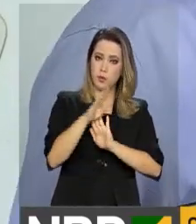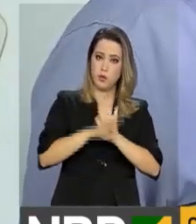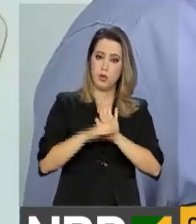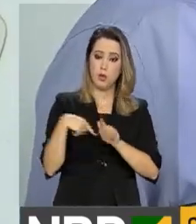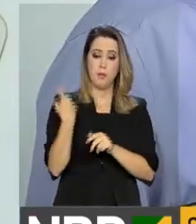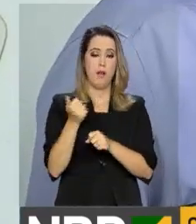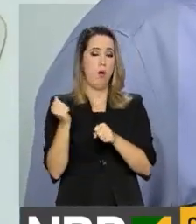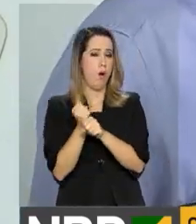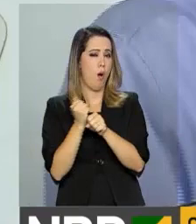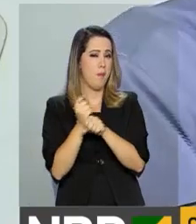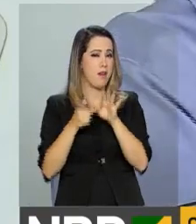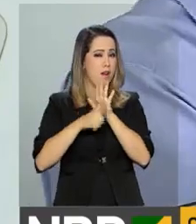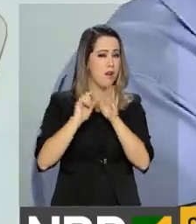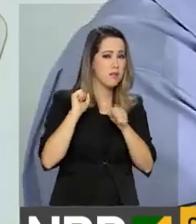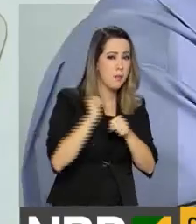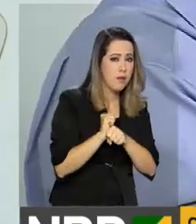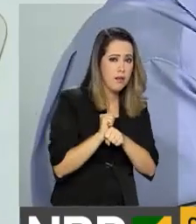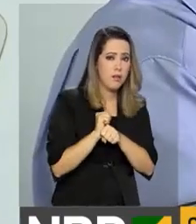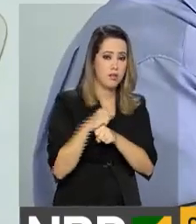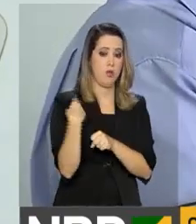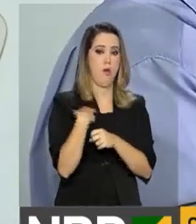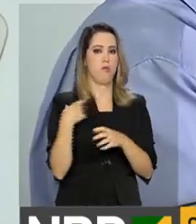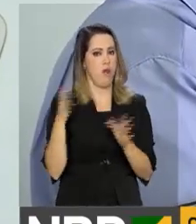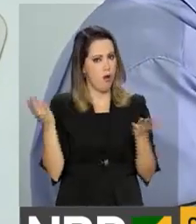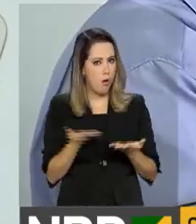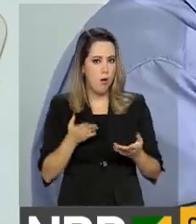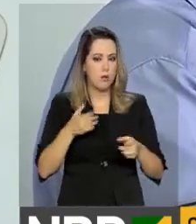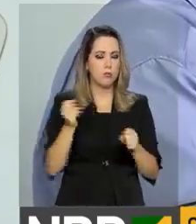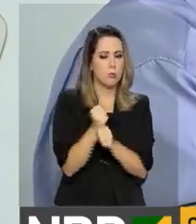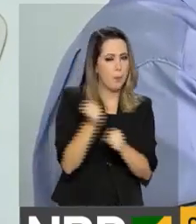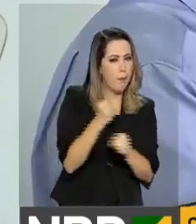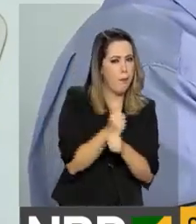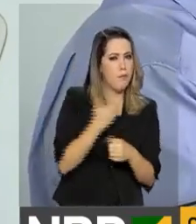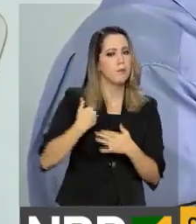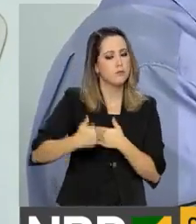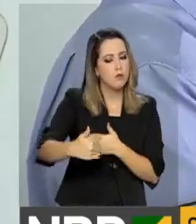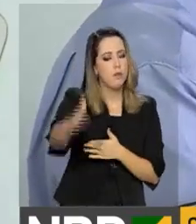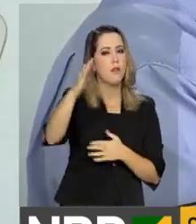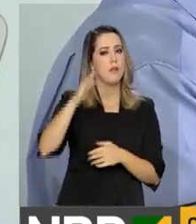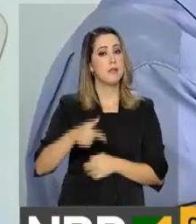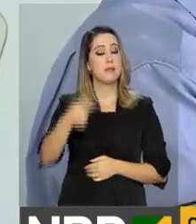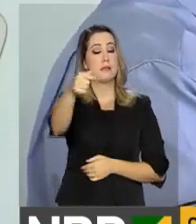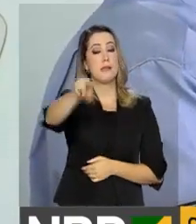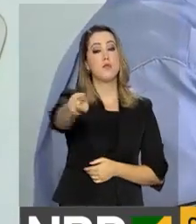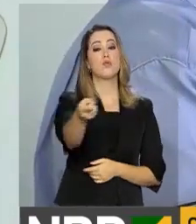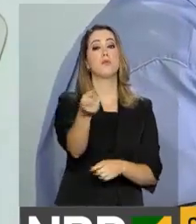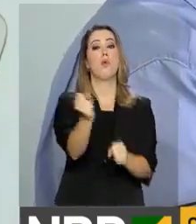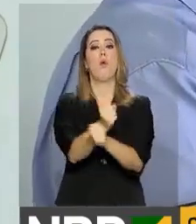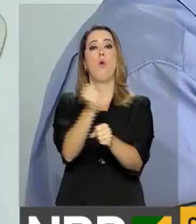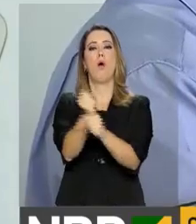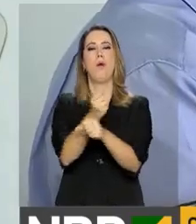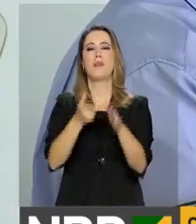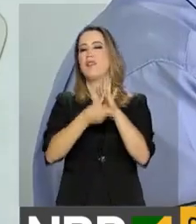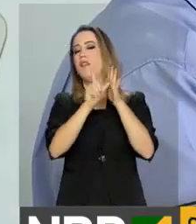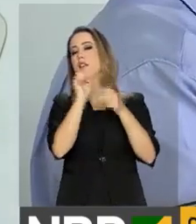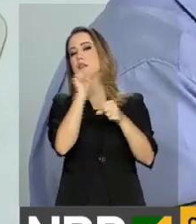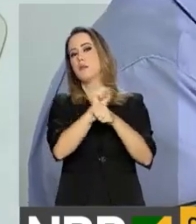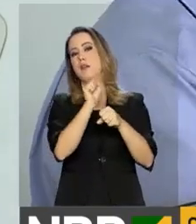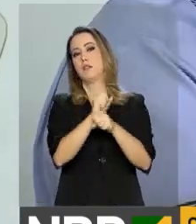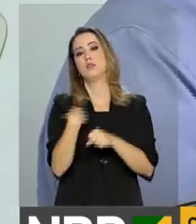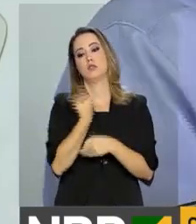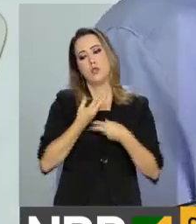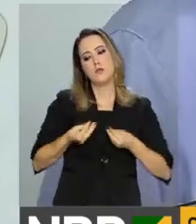e tocamos para frente. Como vamos tocar para frente neste ano, na Moreira? Mais 7 mil obras inacabadas que vamos